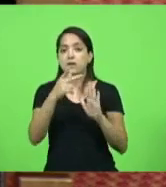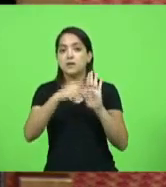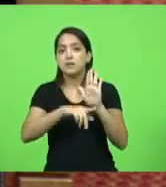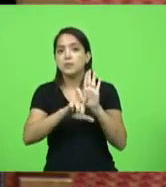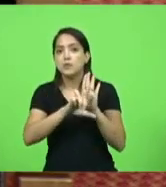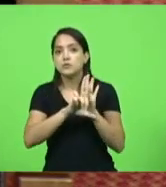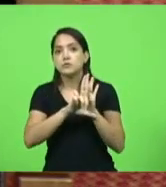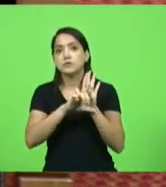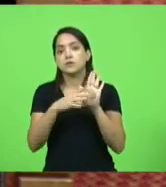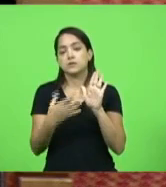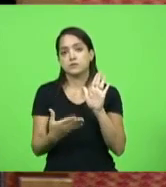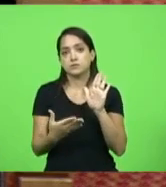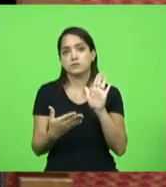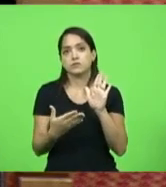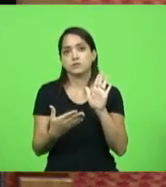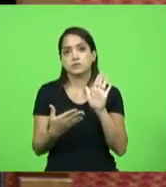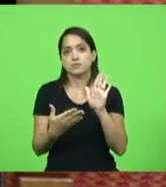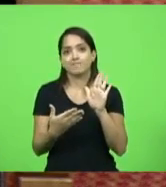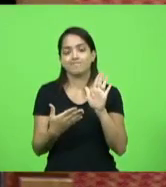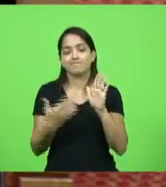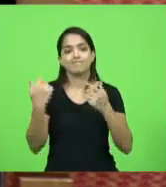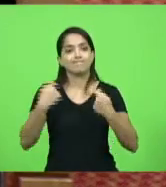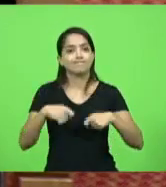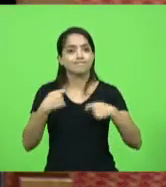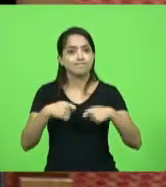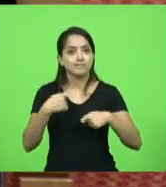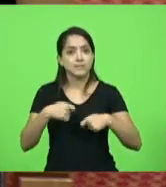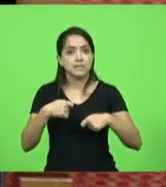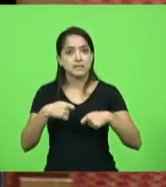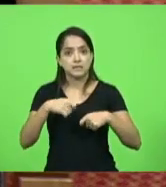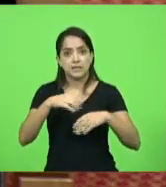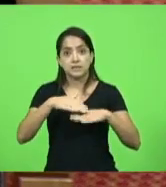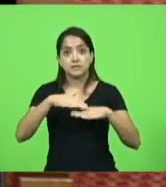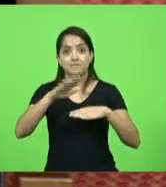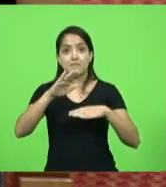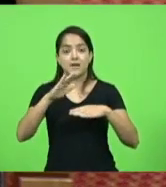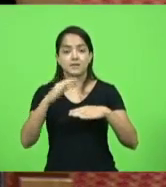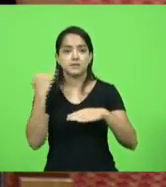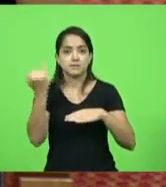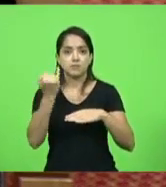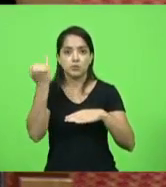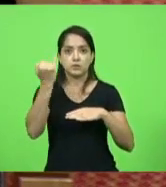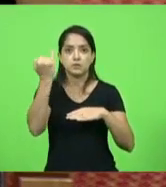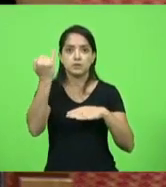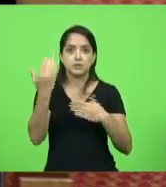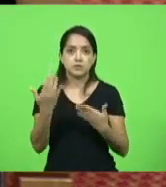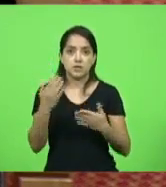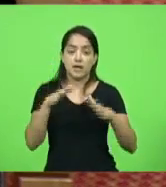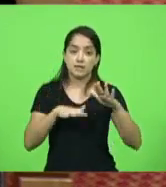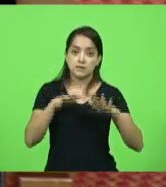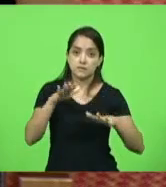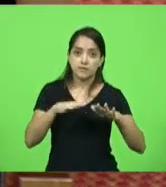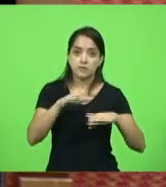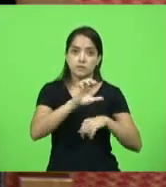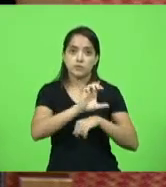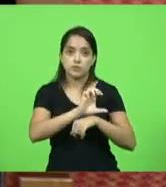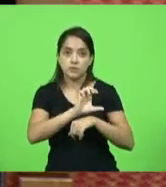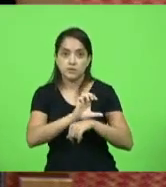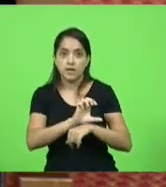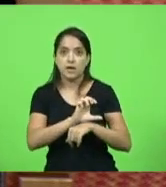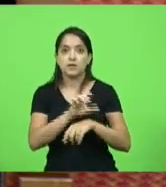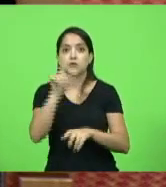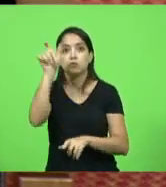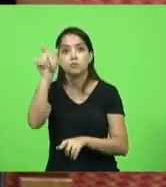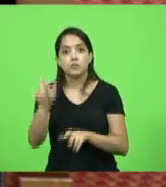que, pela sua imperiosa necessidade, pela sua importância, muitas vezes, para o Estado, para o